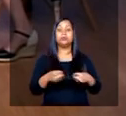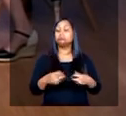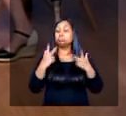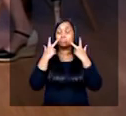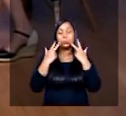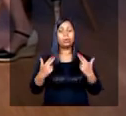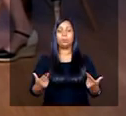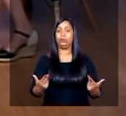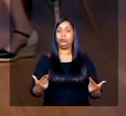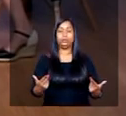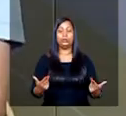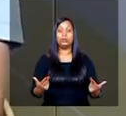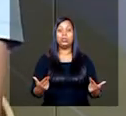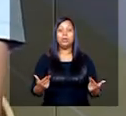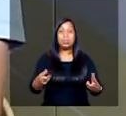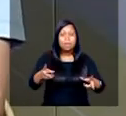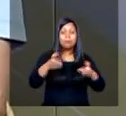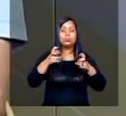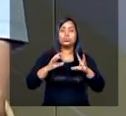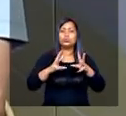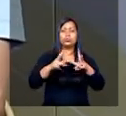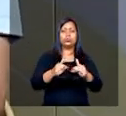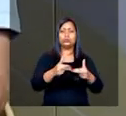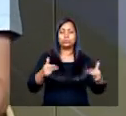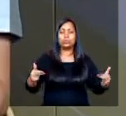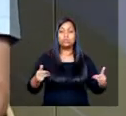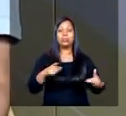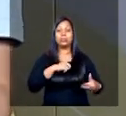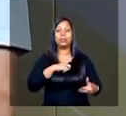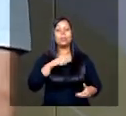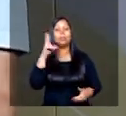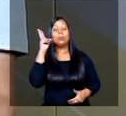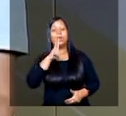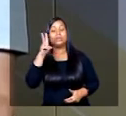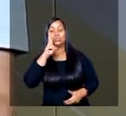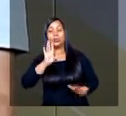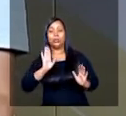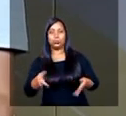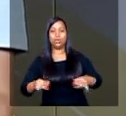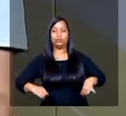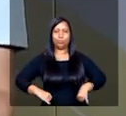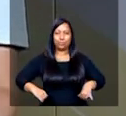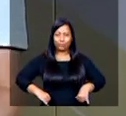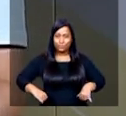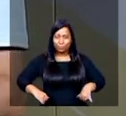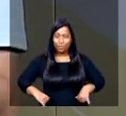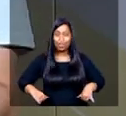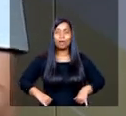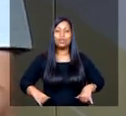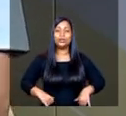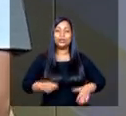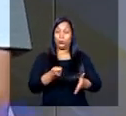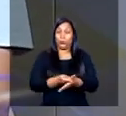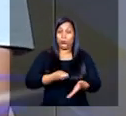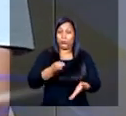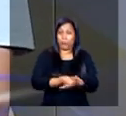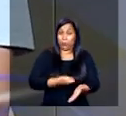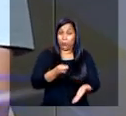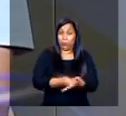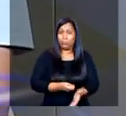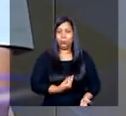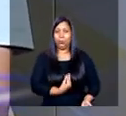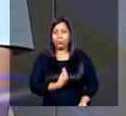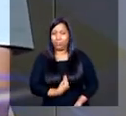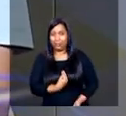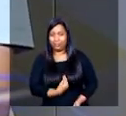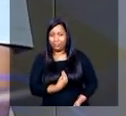né, Ariana? Naturalmente, ele absorve tudo. Se a gente tem uma história já de sofrimento e de luta ali pela